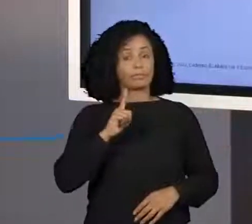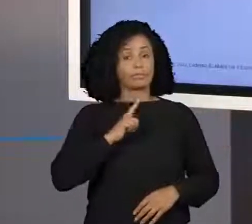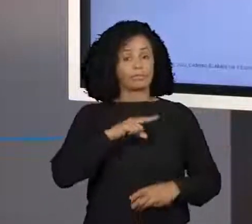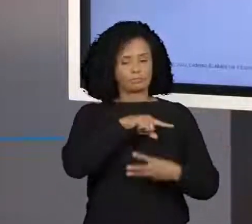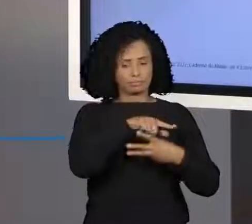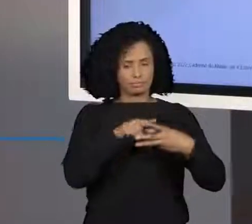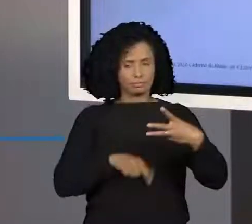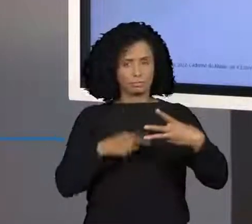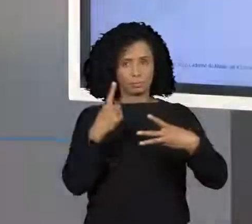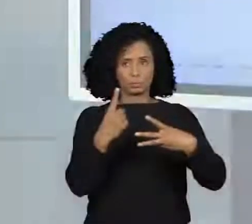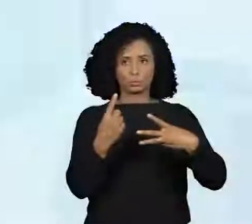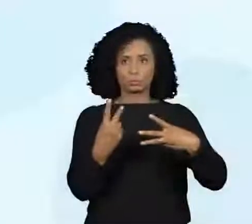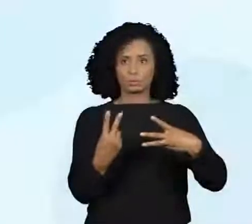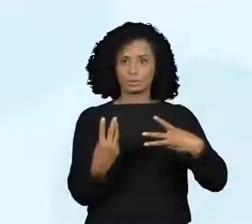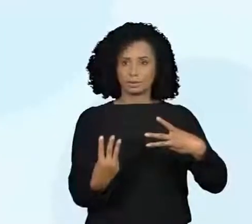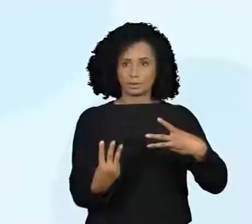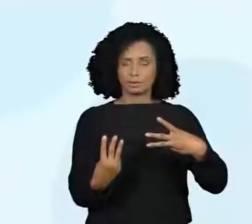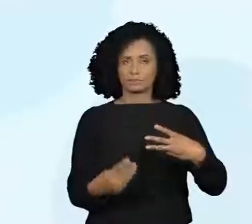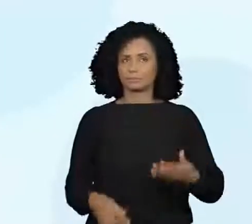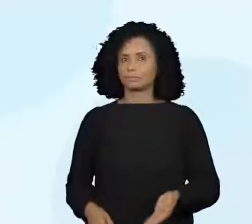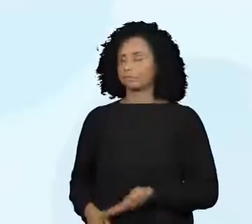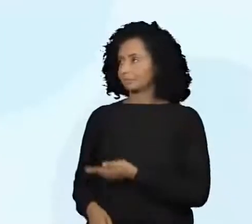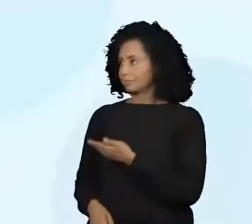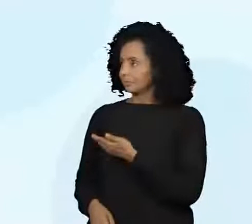perguntas. Acompanhe aqui comigo na tela.